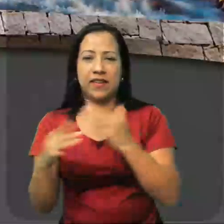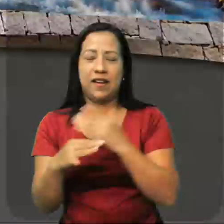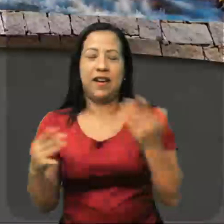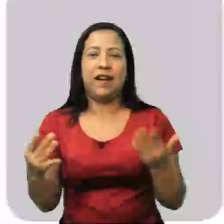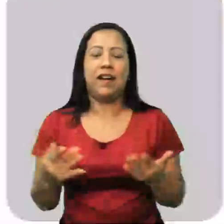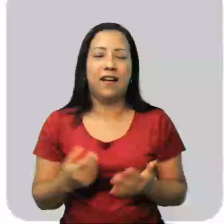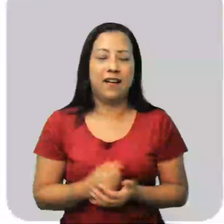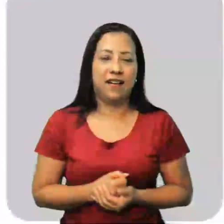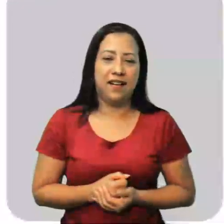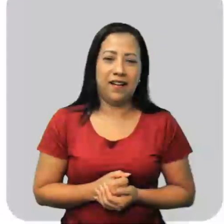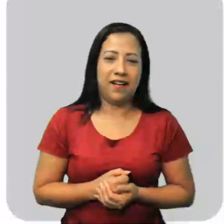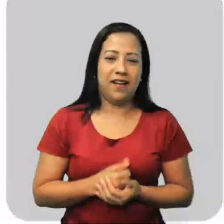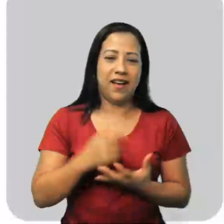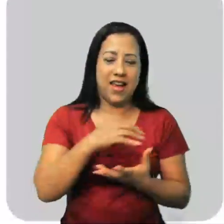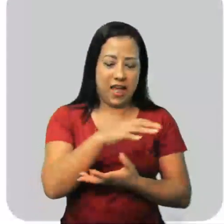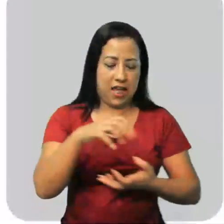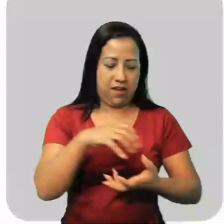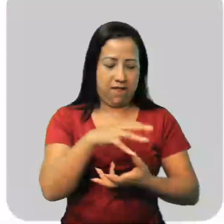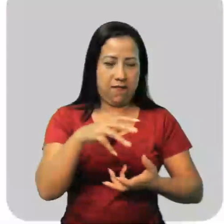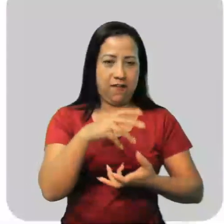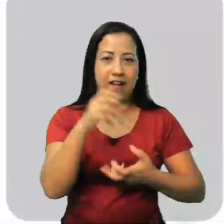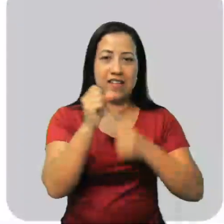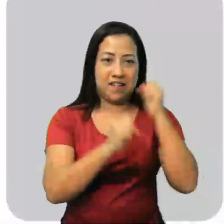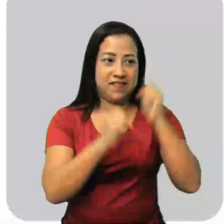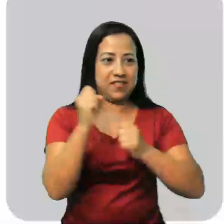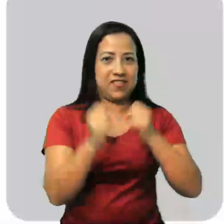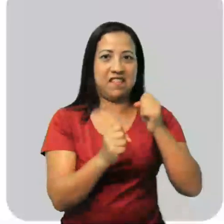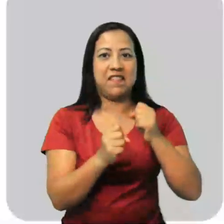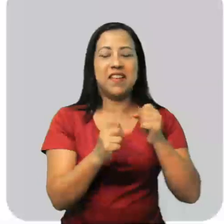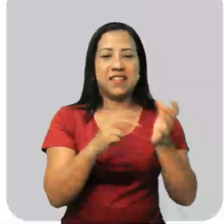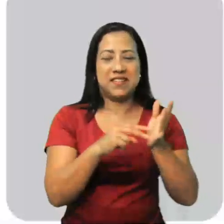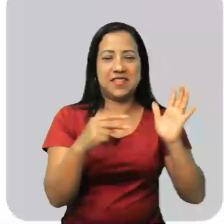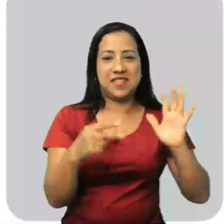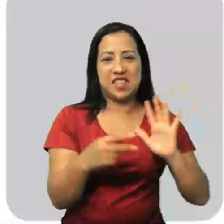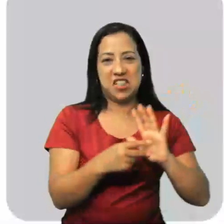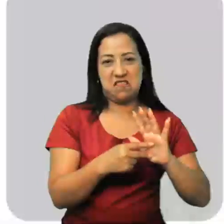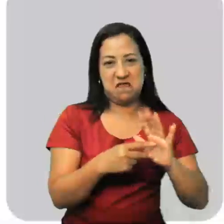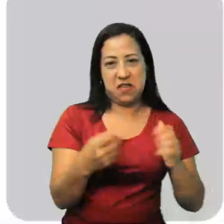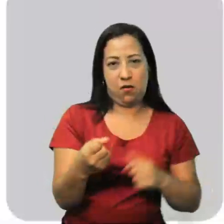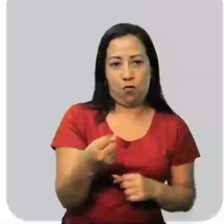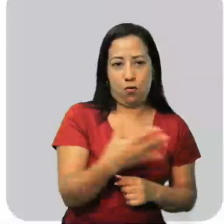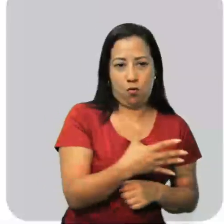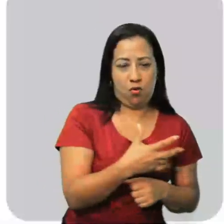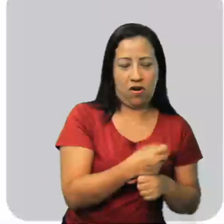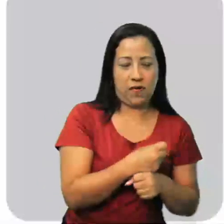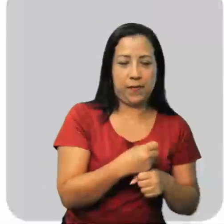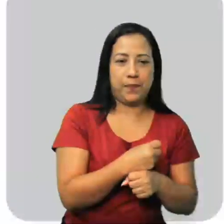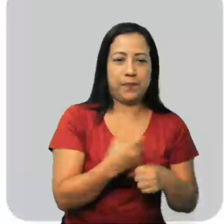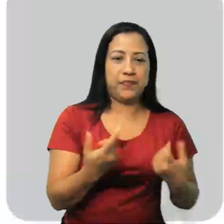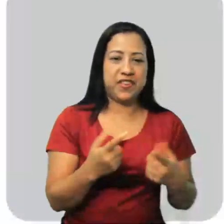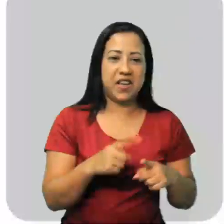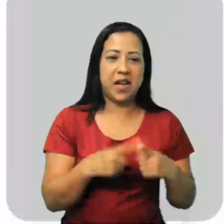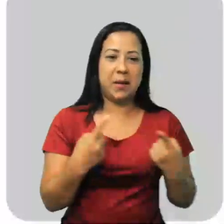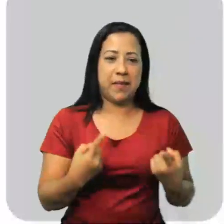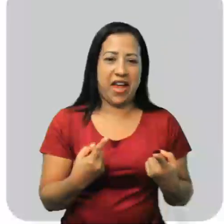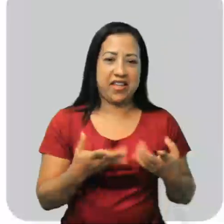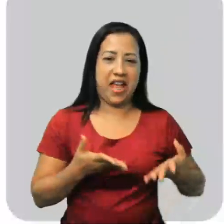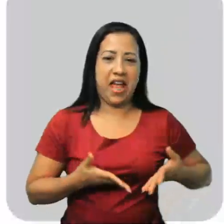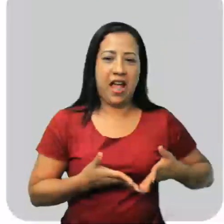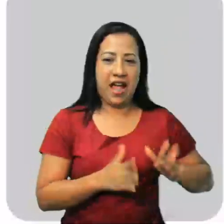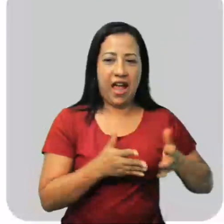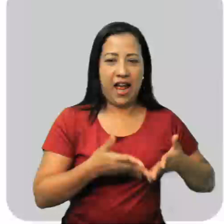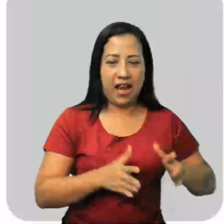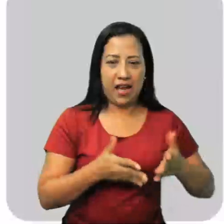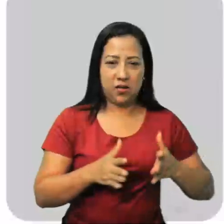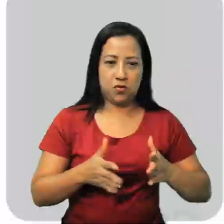o que diz a telinha lá, ó. A natalidade elevada era acompanhada pela mortalidade quase na mesma proporção. A fome, as